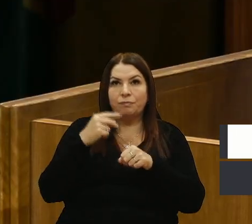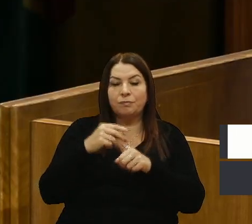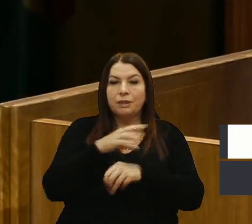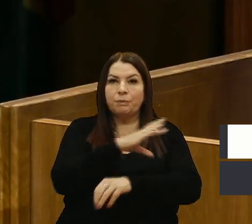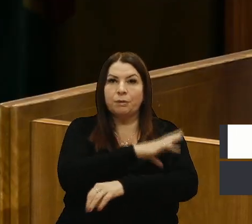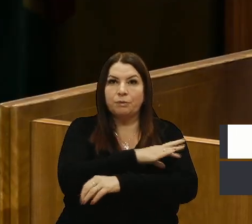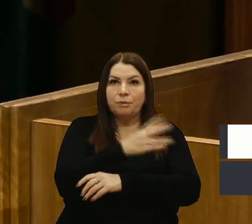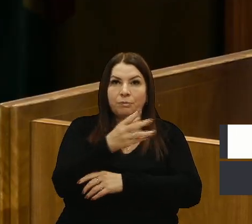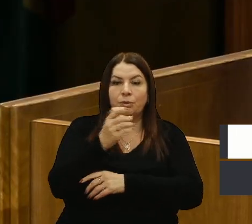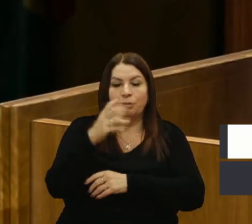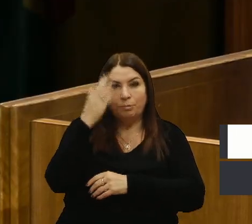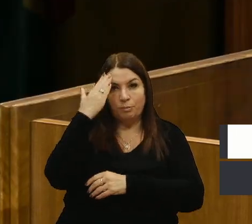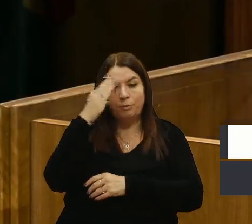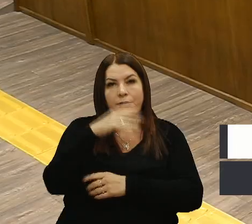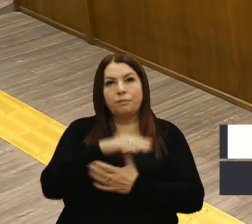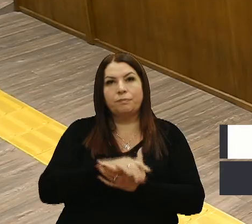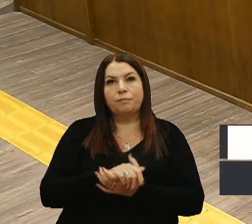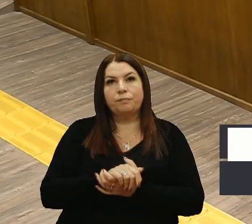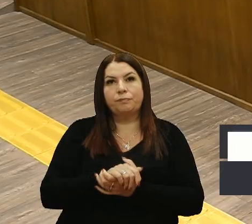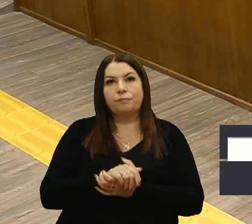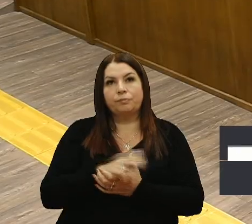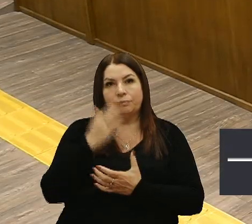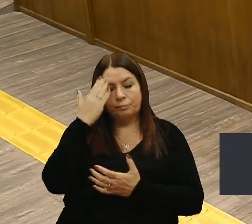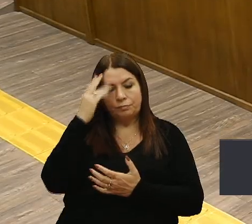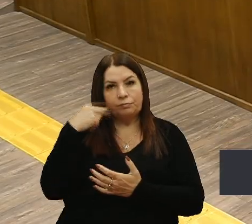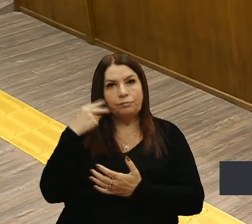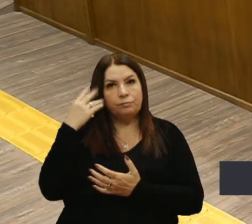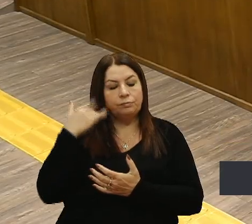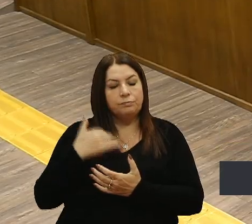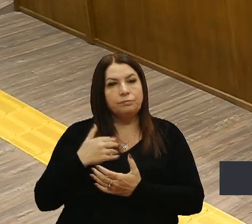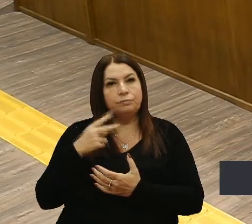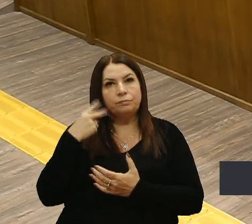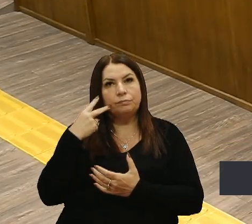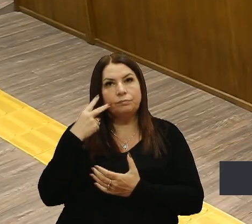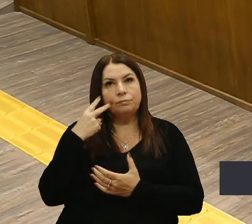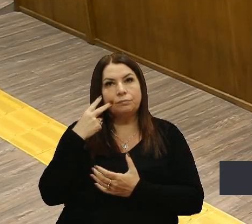Ramon, mas era isso, senhor presidente. Obrigado, vereadora Daiane Mello. Próxima vereadora inscrita no Grande Expediente.